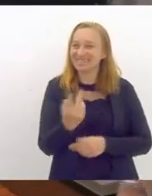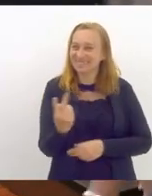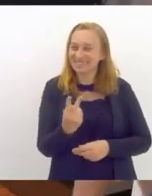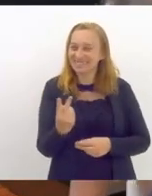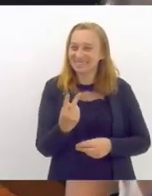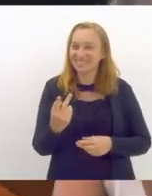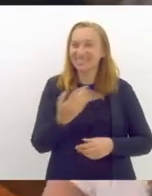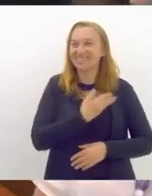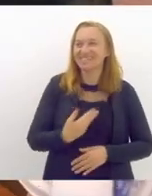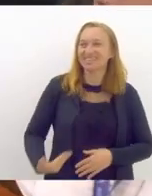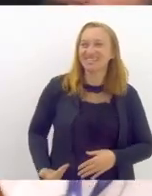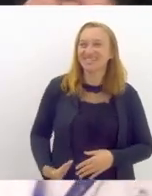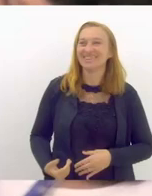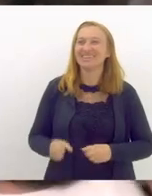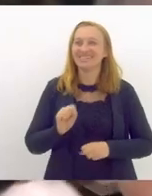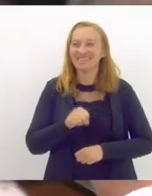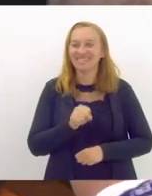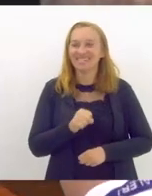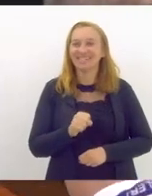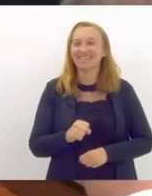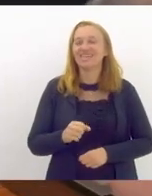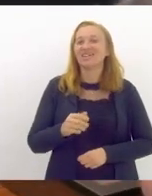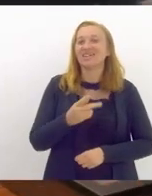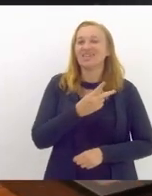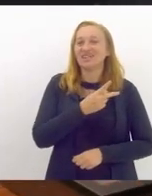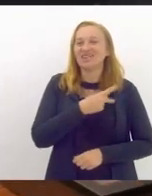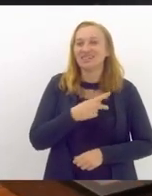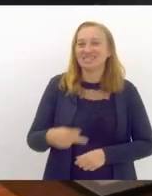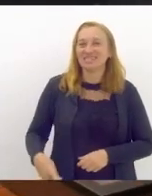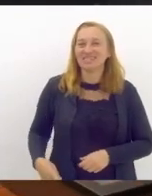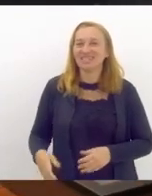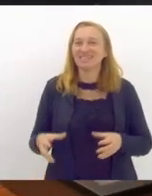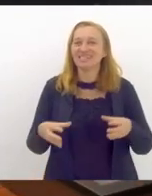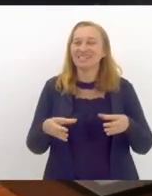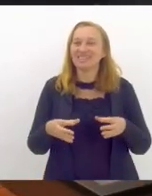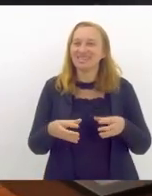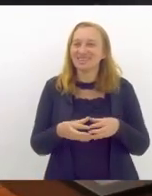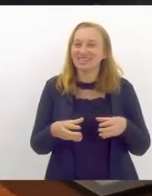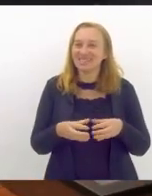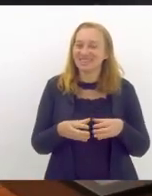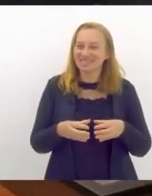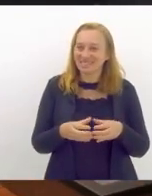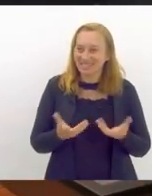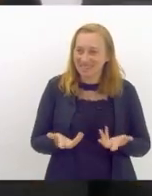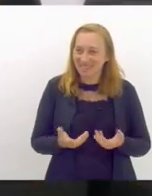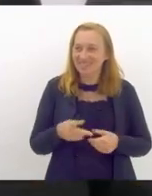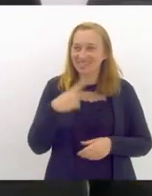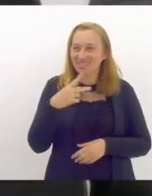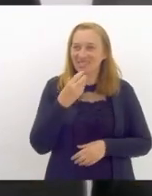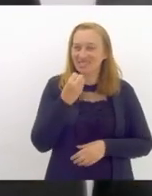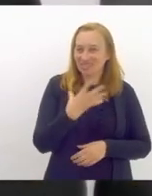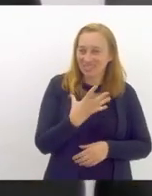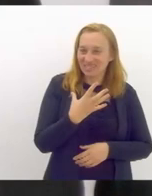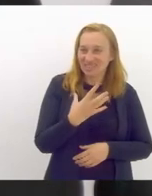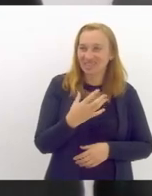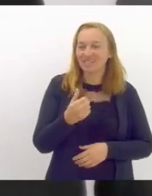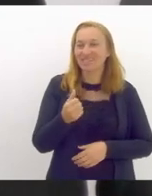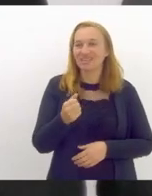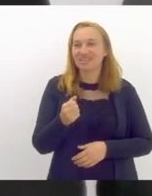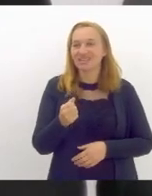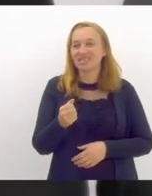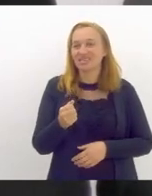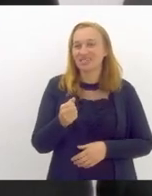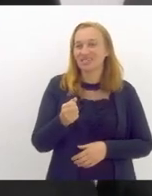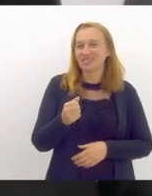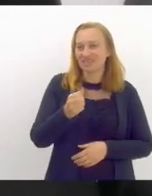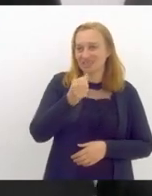senhor presidente da Comissão da audiência eu quero dizer que nós como Falou bem aqui o presidente nós temos que